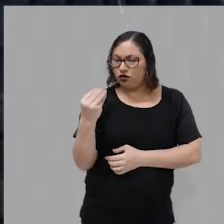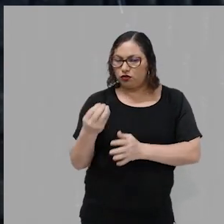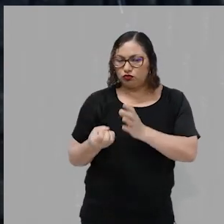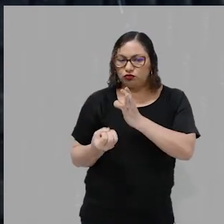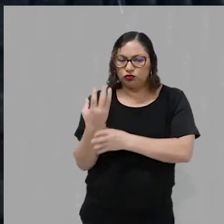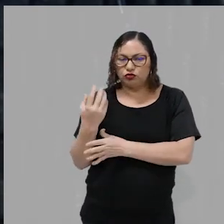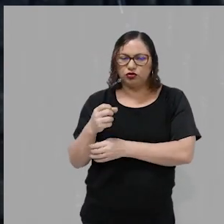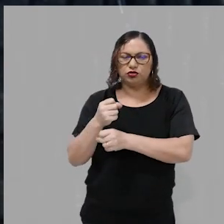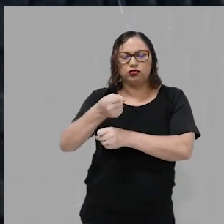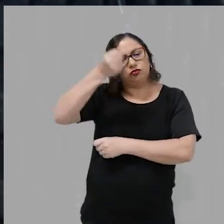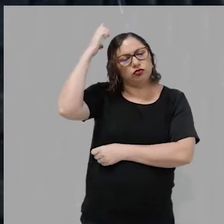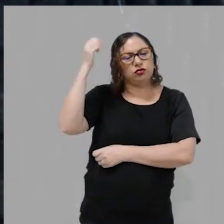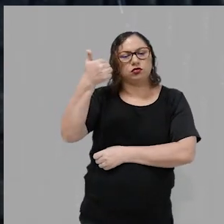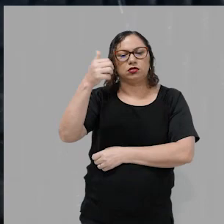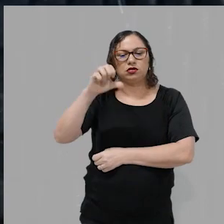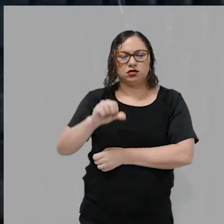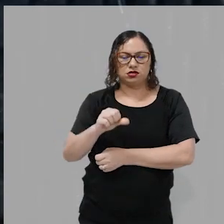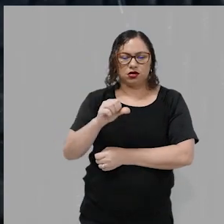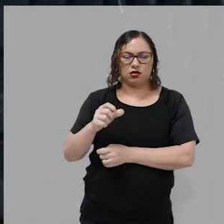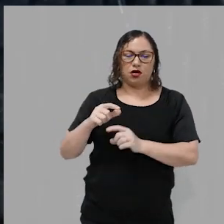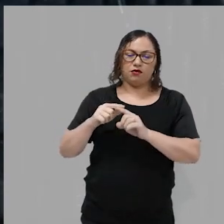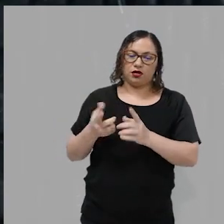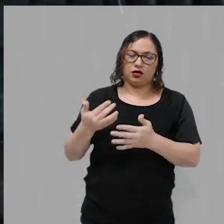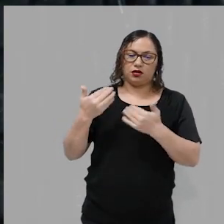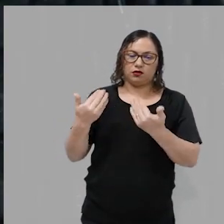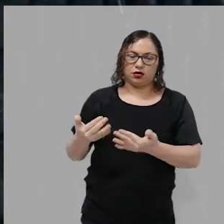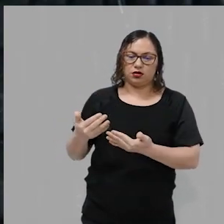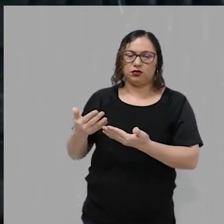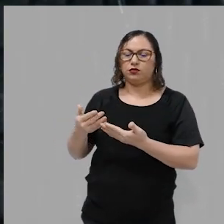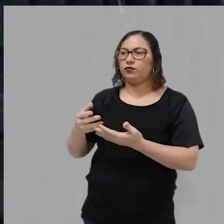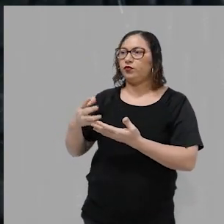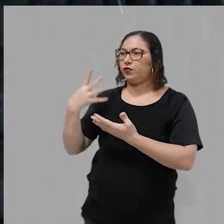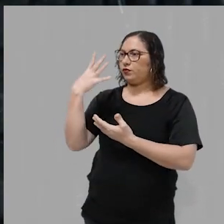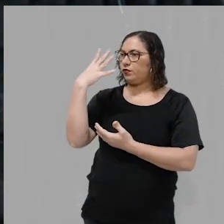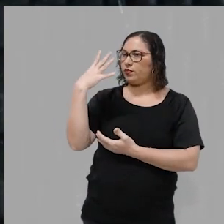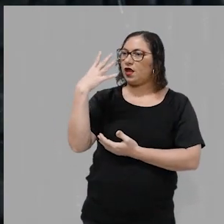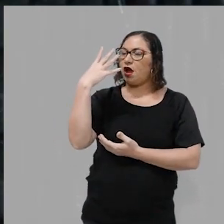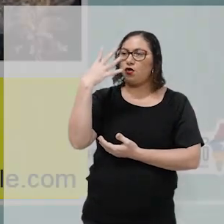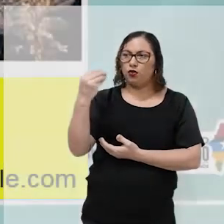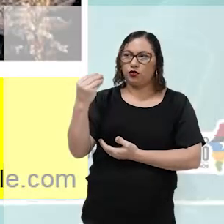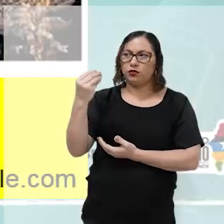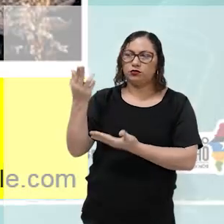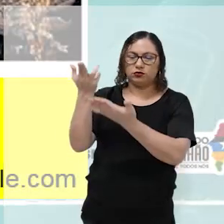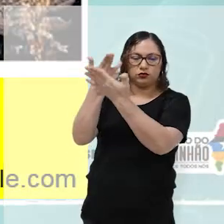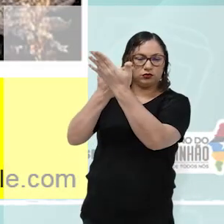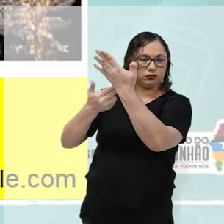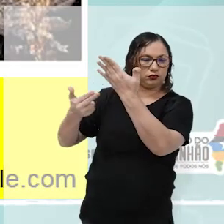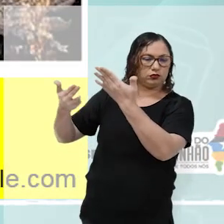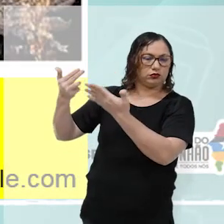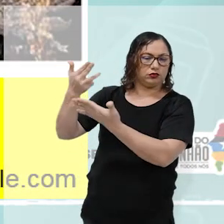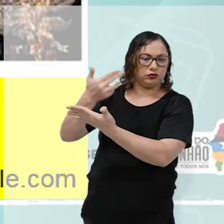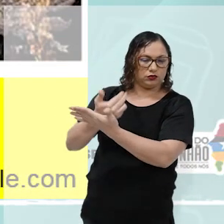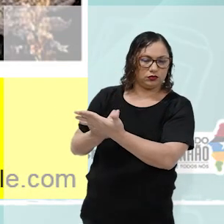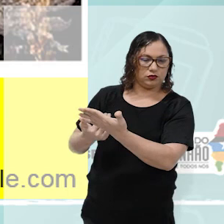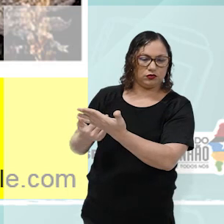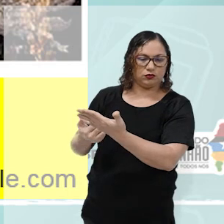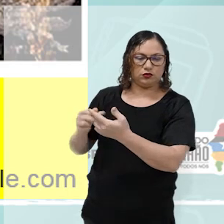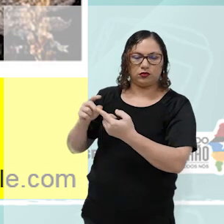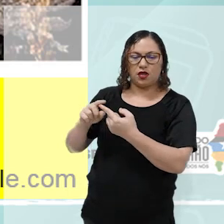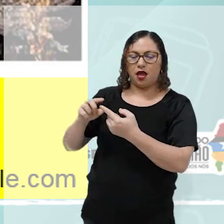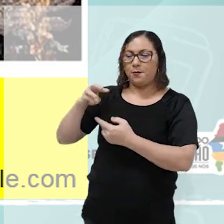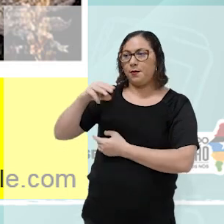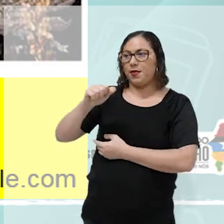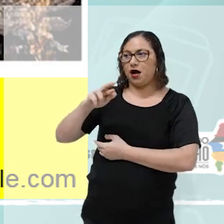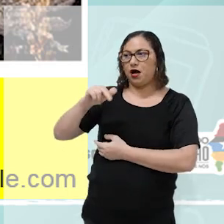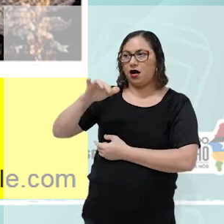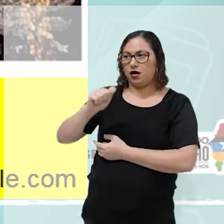aqui no Brasil como um fator. Enquanto isso, o retrato, que é o conceito, né? Aqui a Dona Maria I,